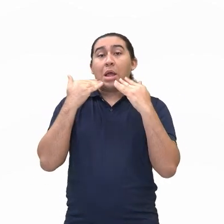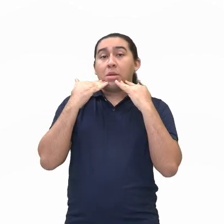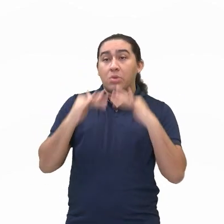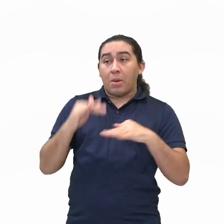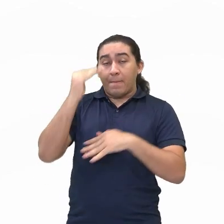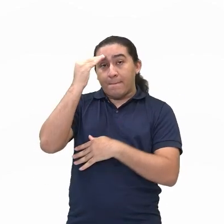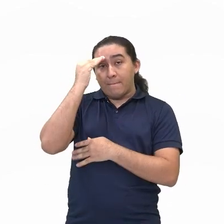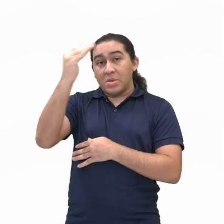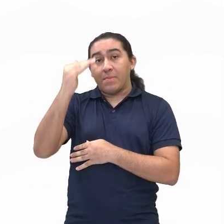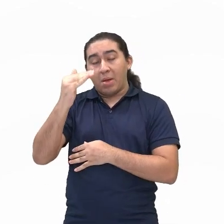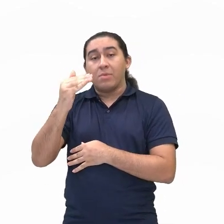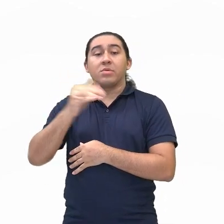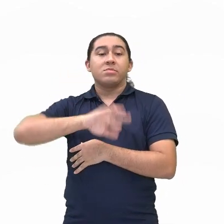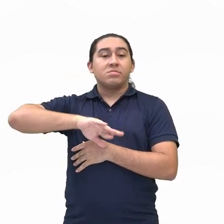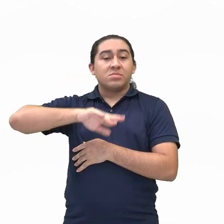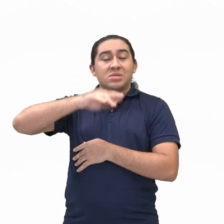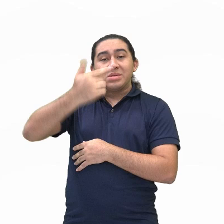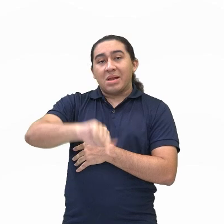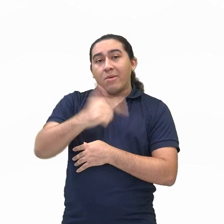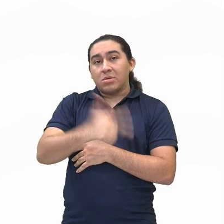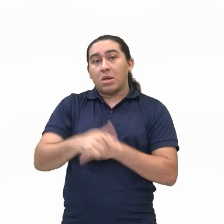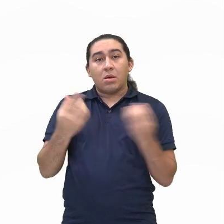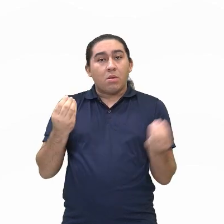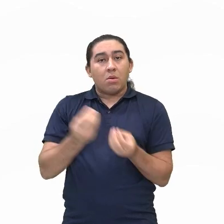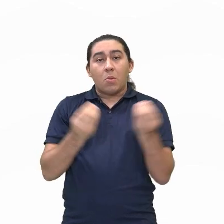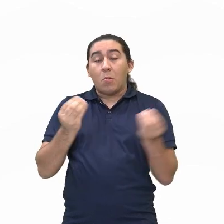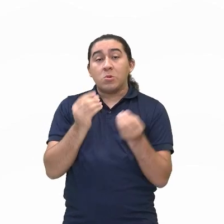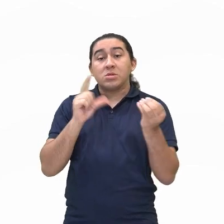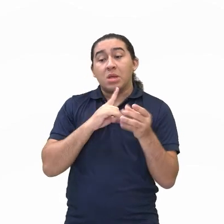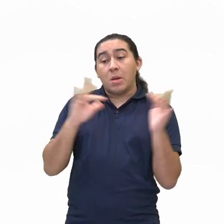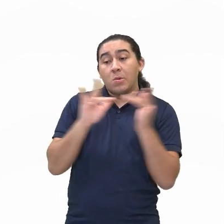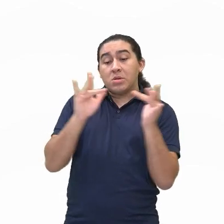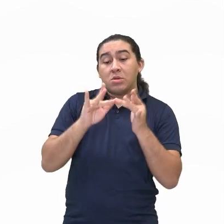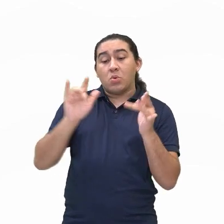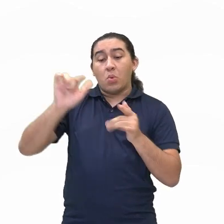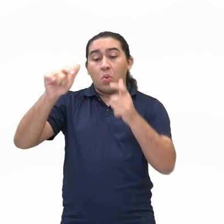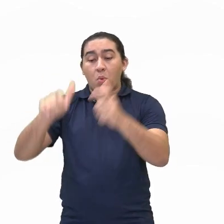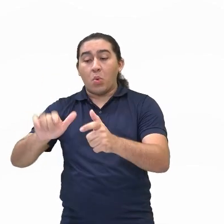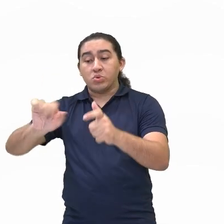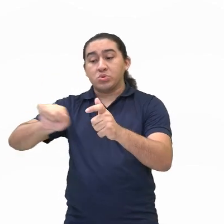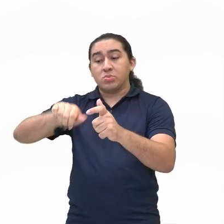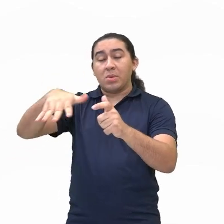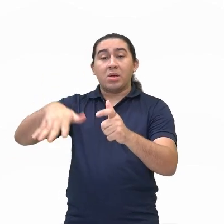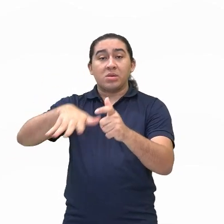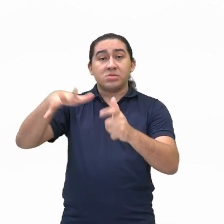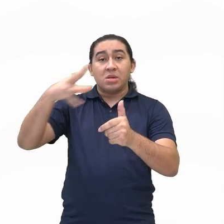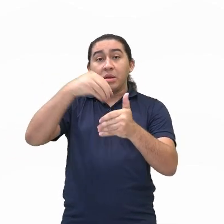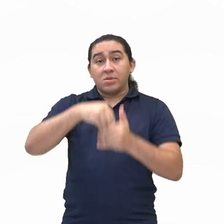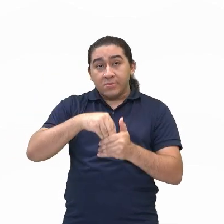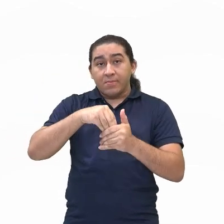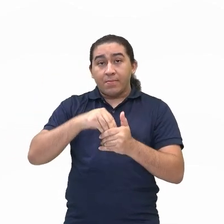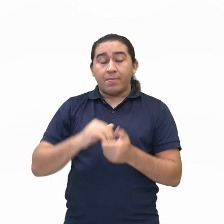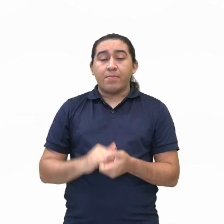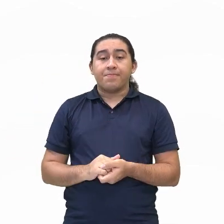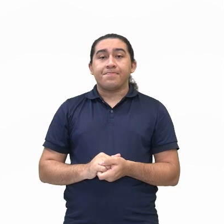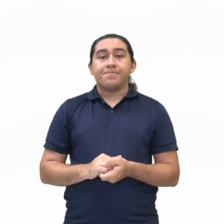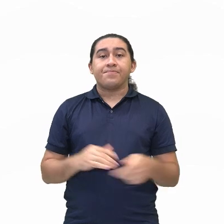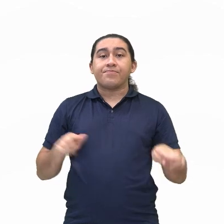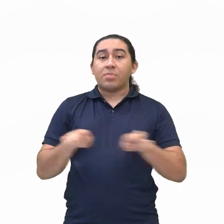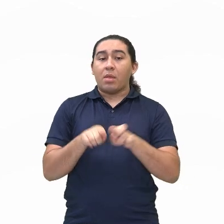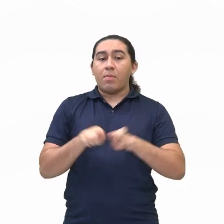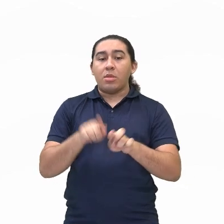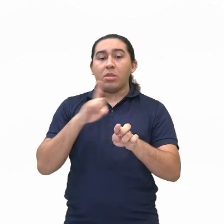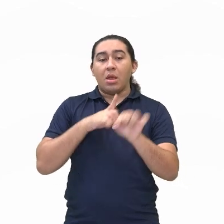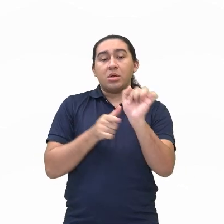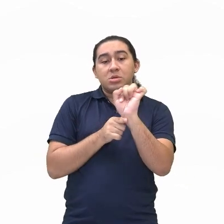que não vão estar disponíveis naquele local, internamente. E isso acaba o quê?